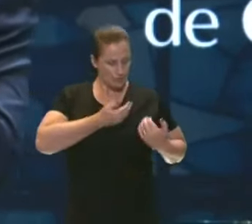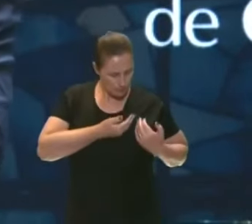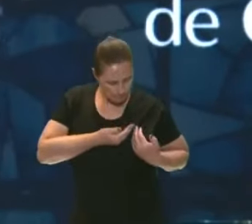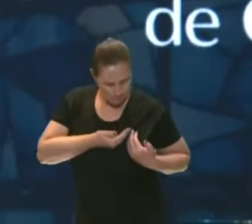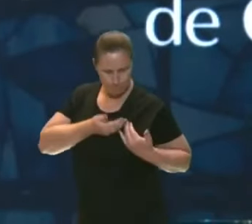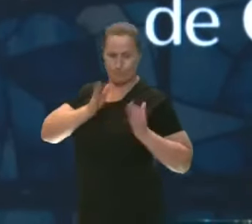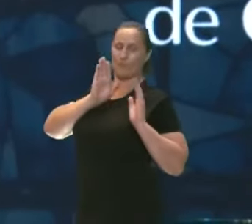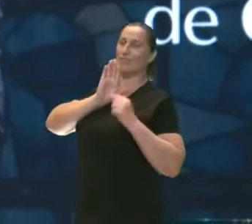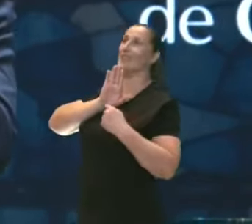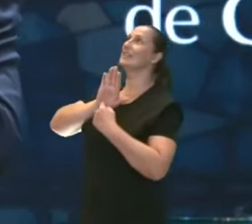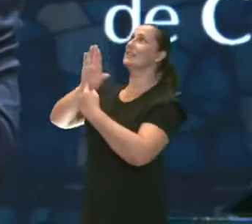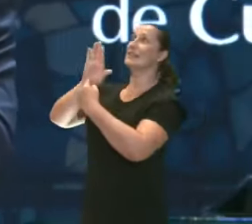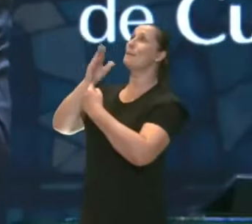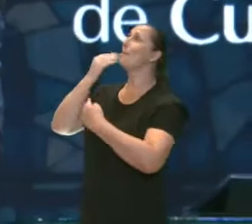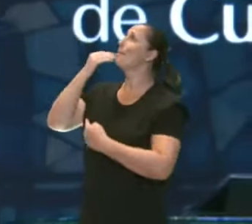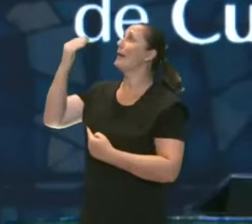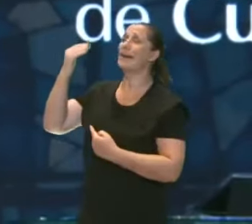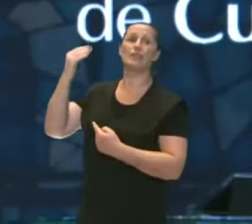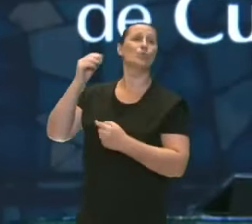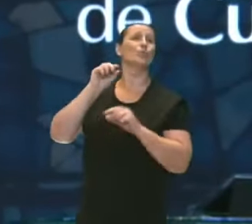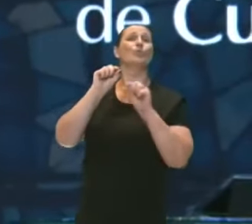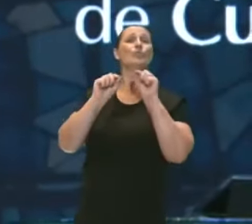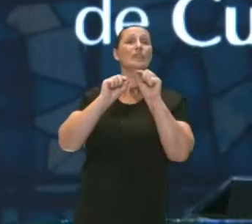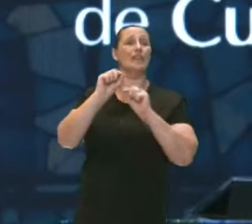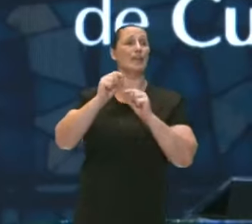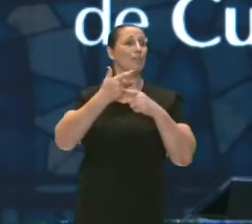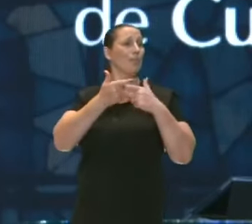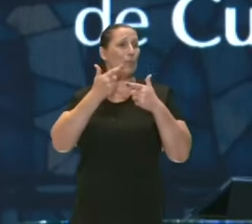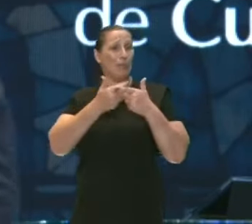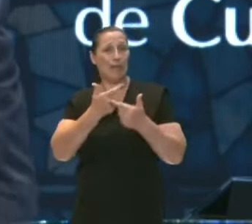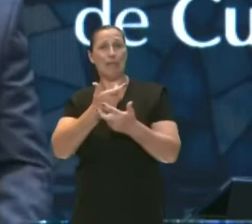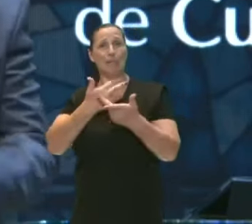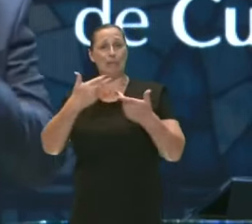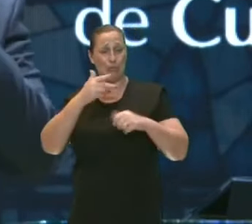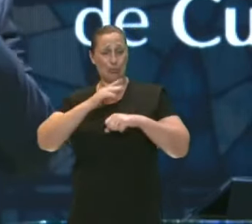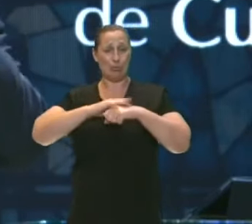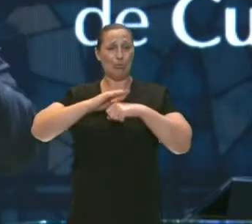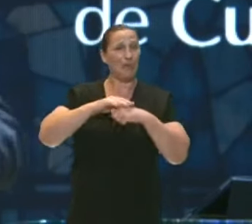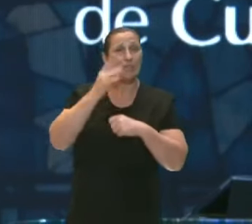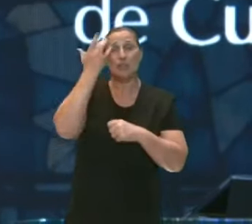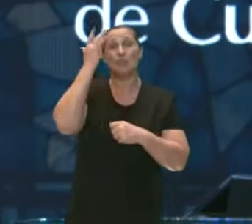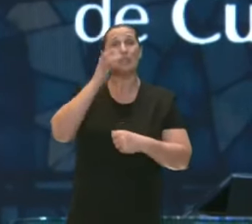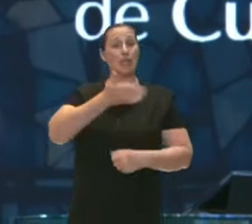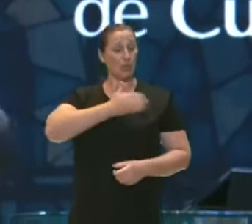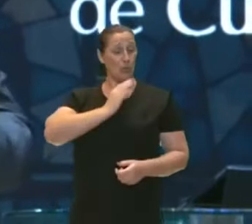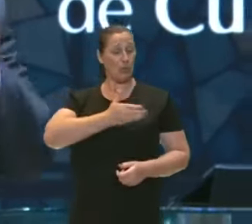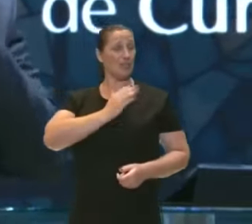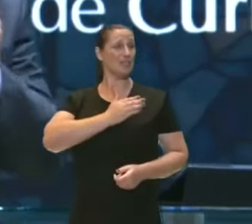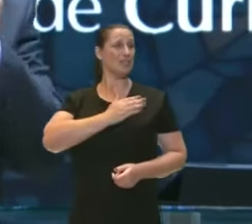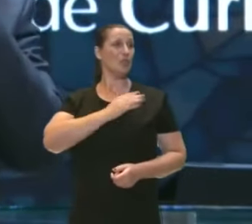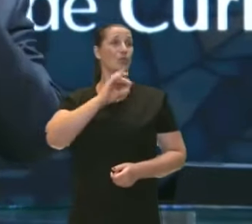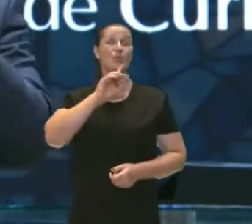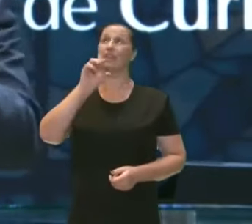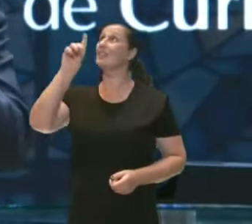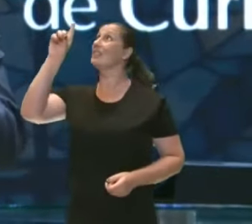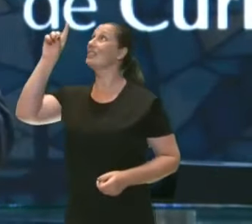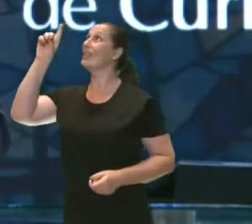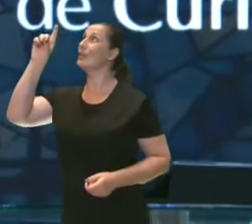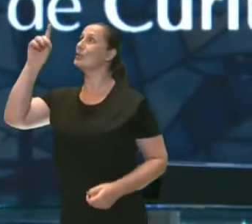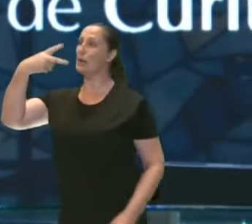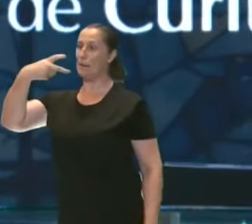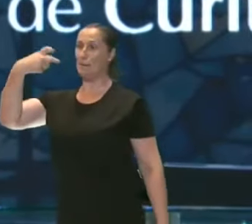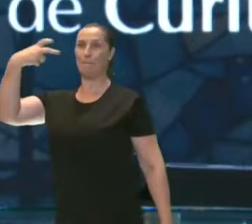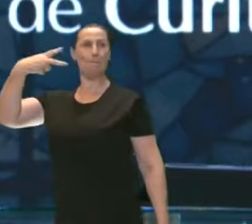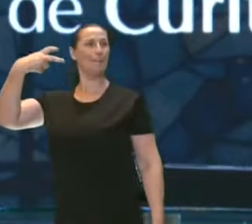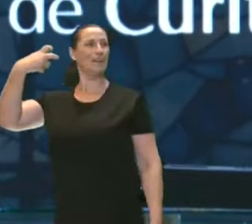aí. O que você trouxe no teu coração que só o Senhor